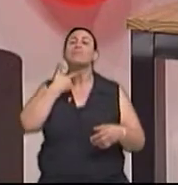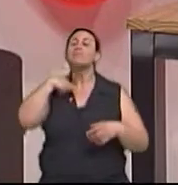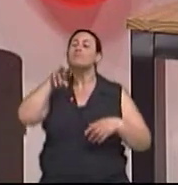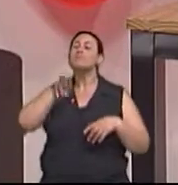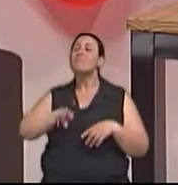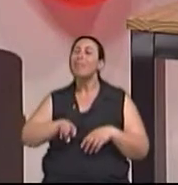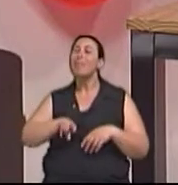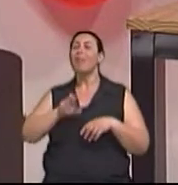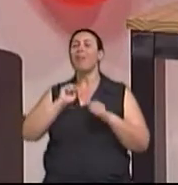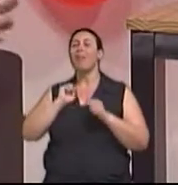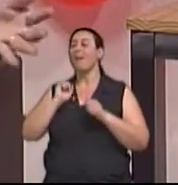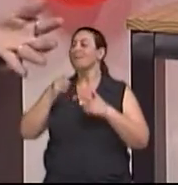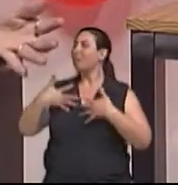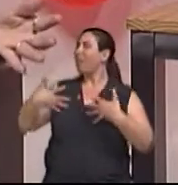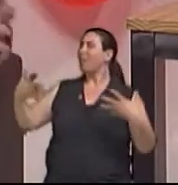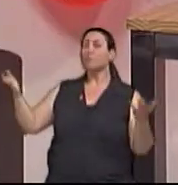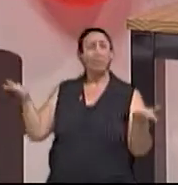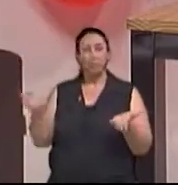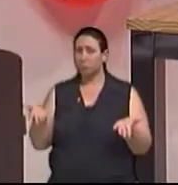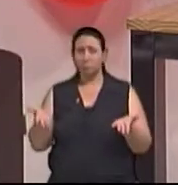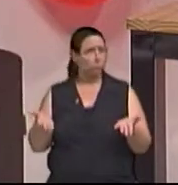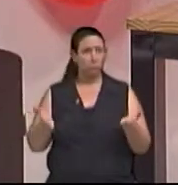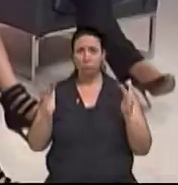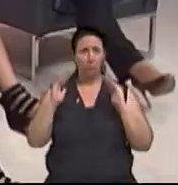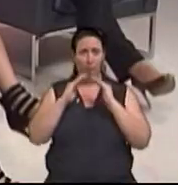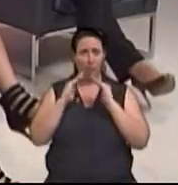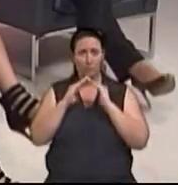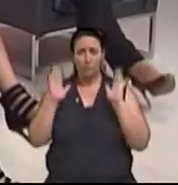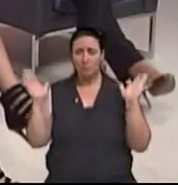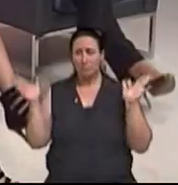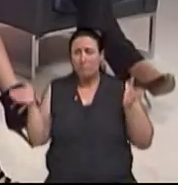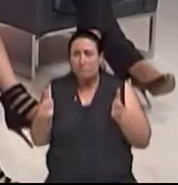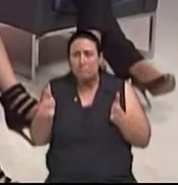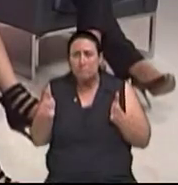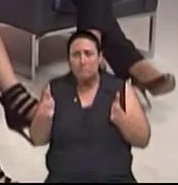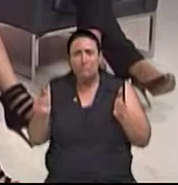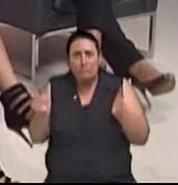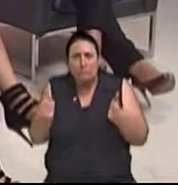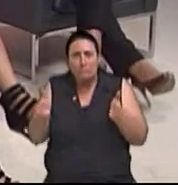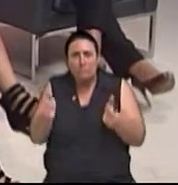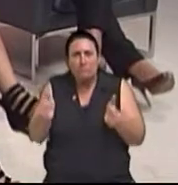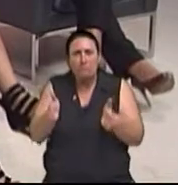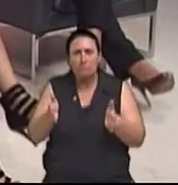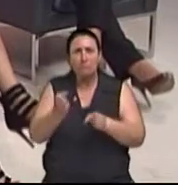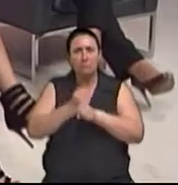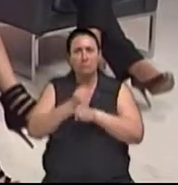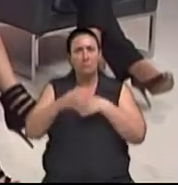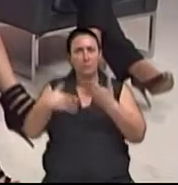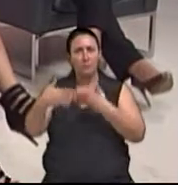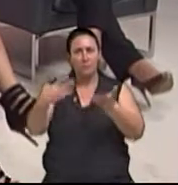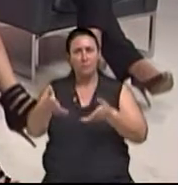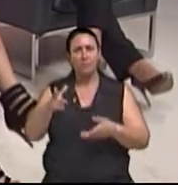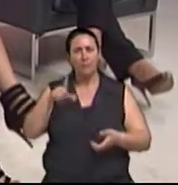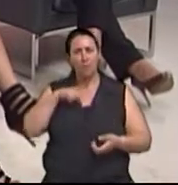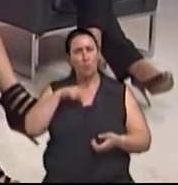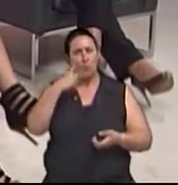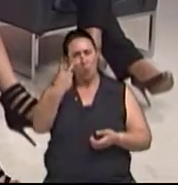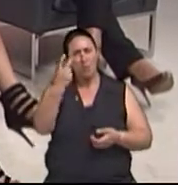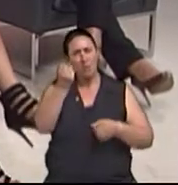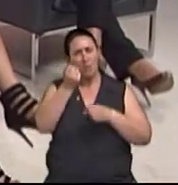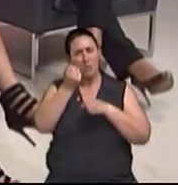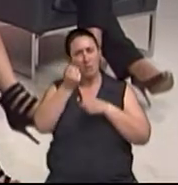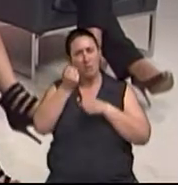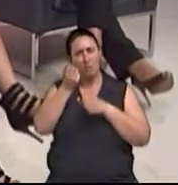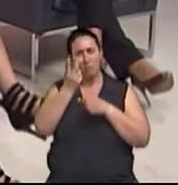pai paraa sua mãe hoje não Hoje os apartamentos são muito pequenos e as duas os dois lados tem que ser preparados